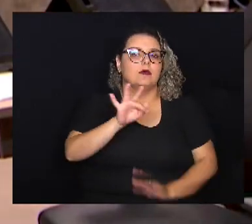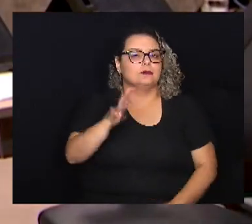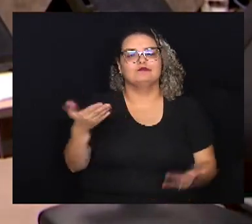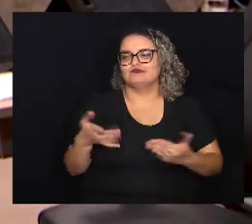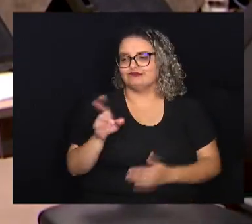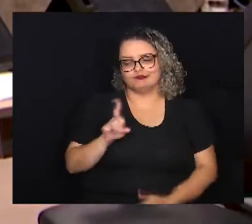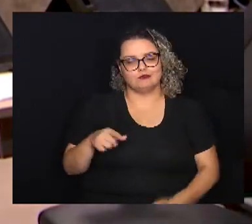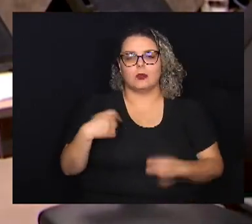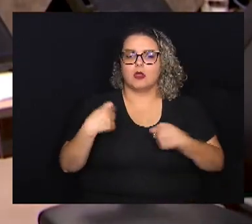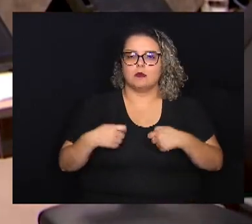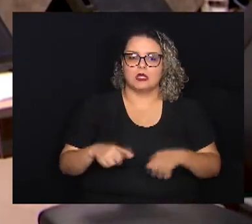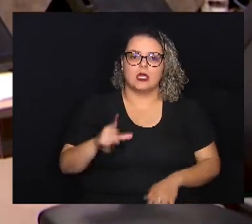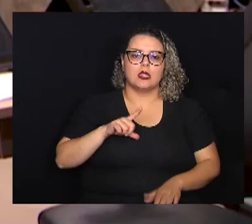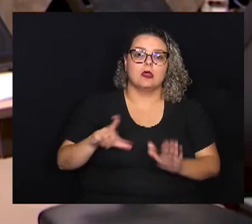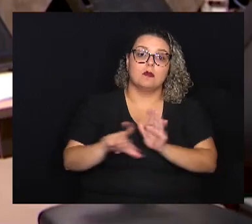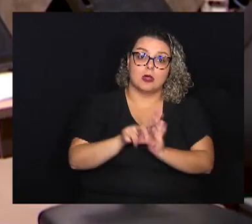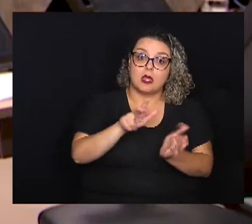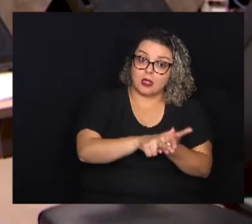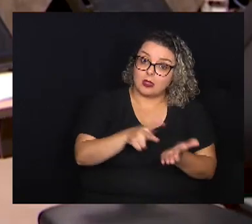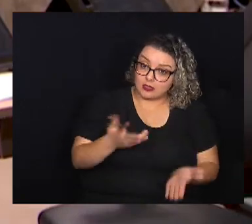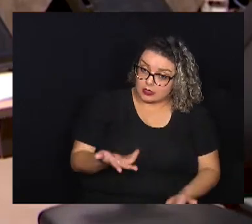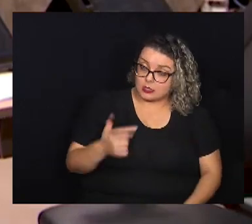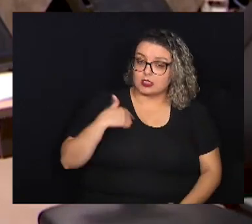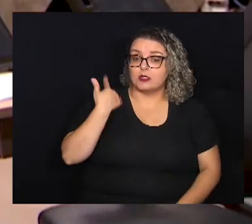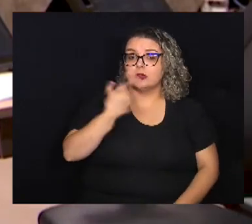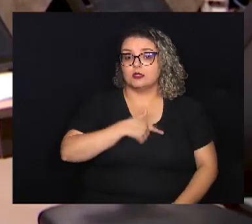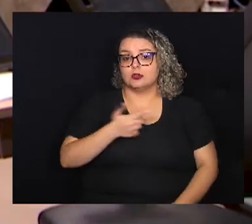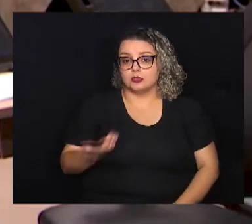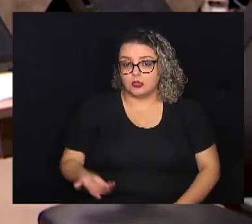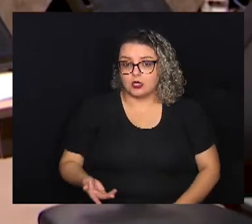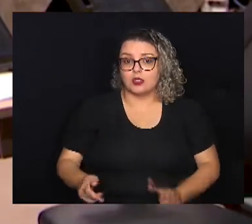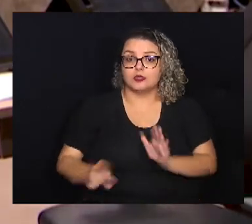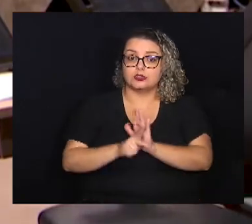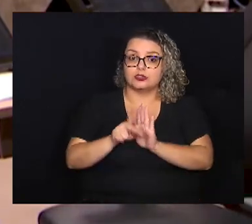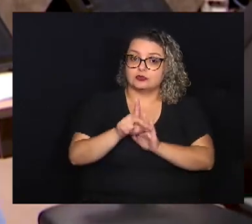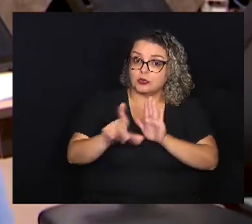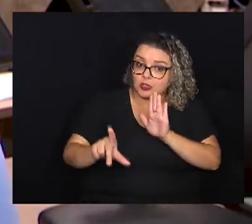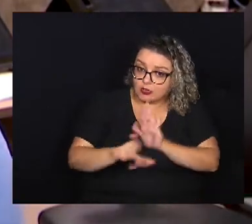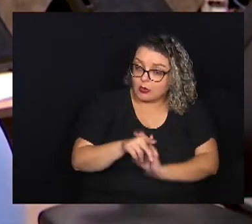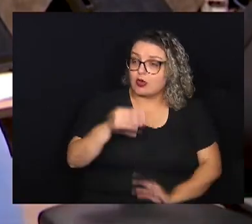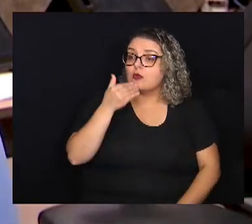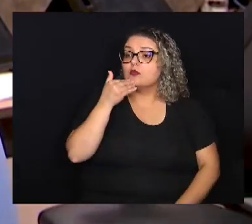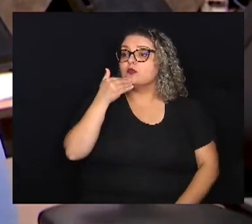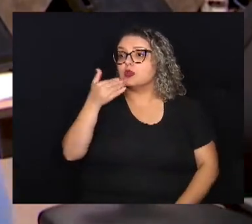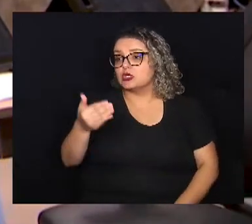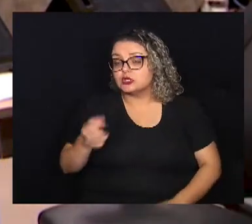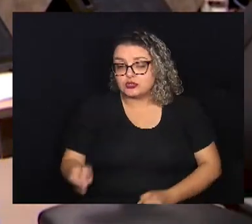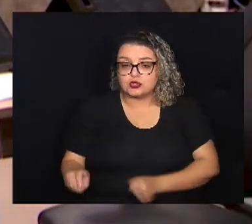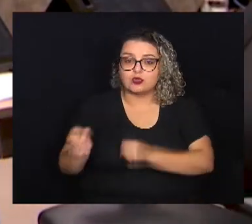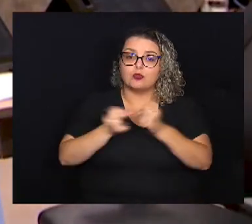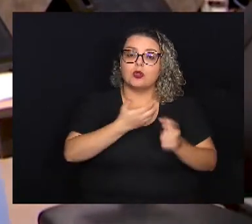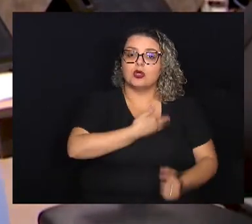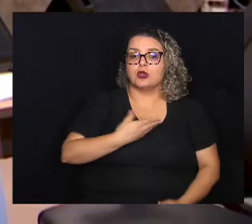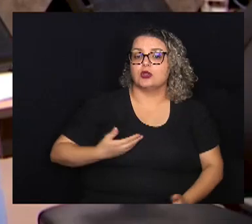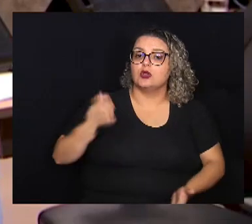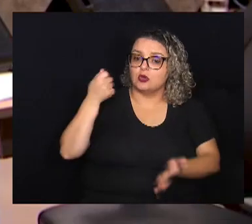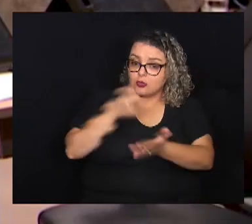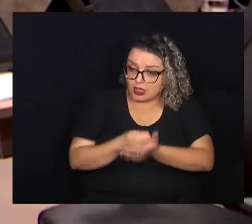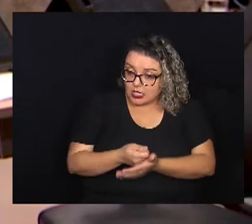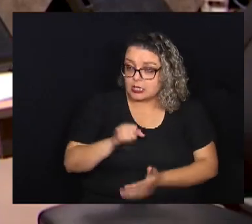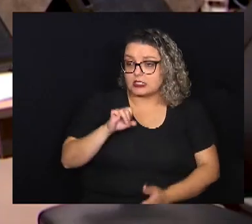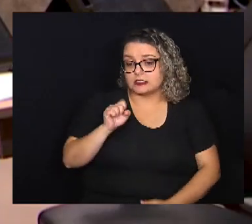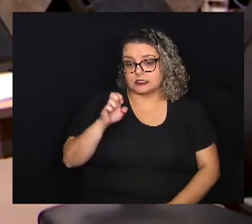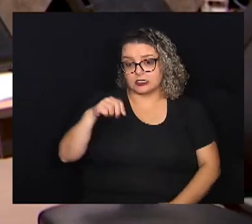uma lei municipal regulamentando isso então nós entramos com esse projeto de lei solicitando que o poder público garanta a isenção